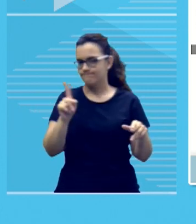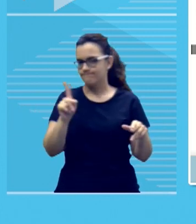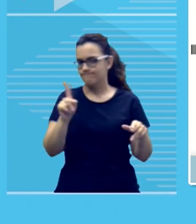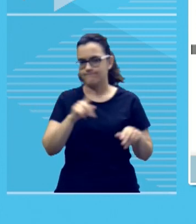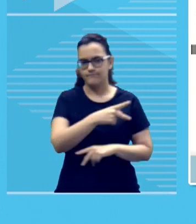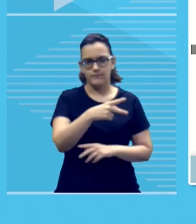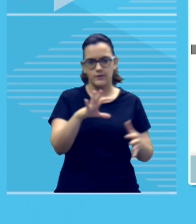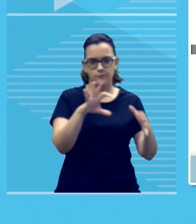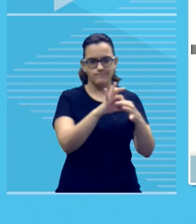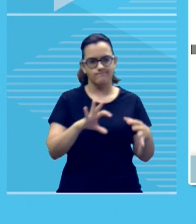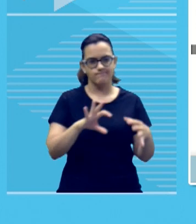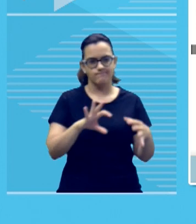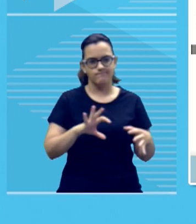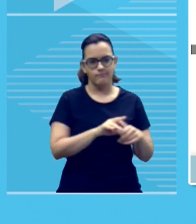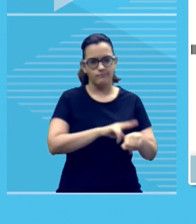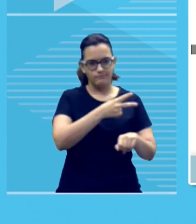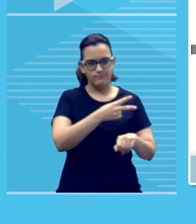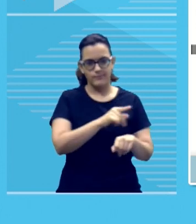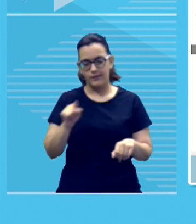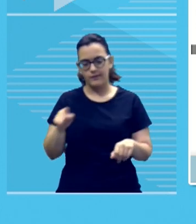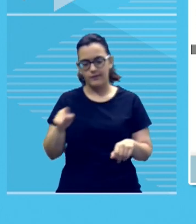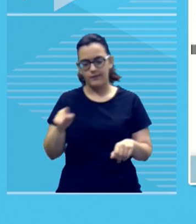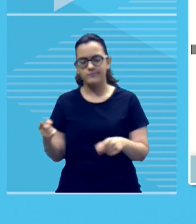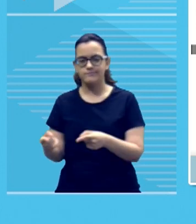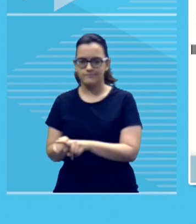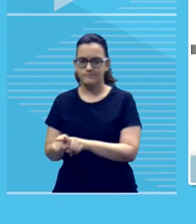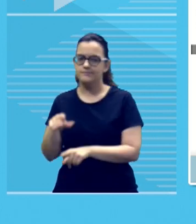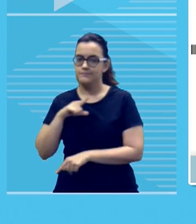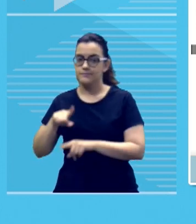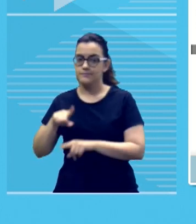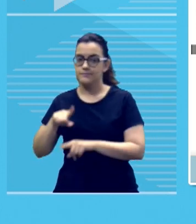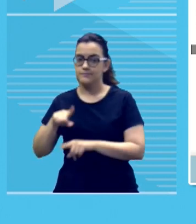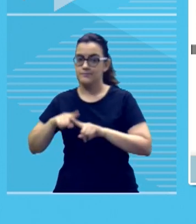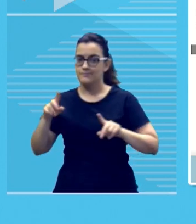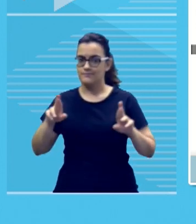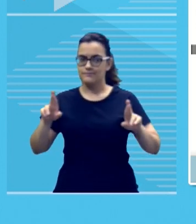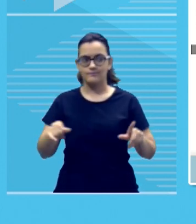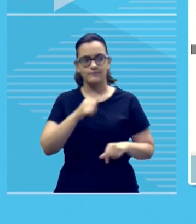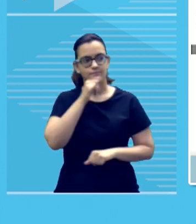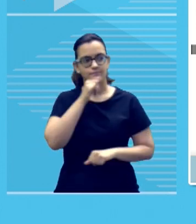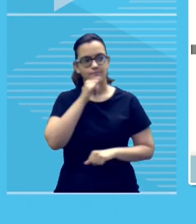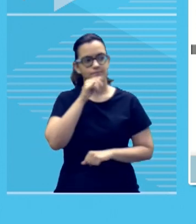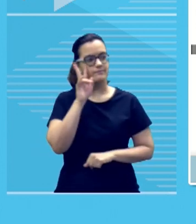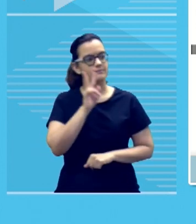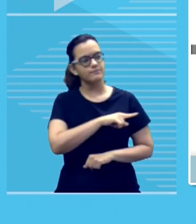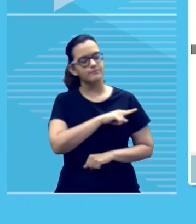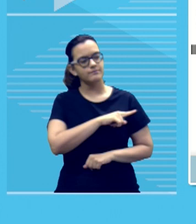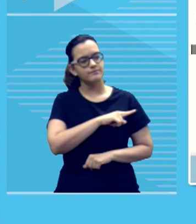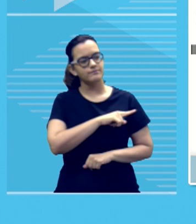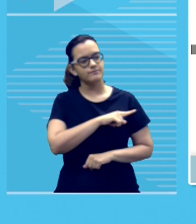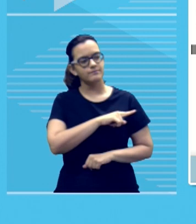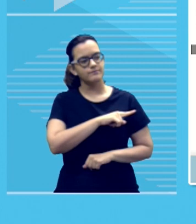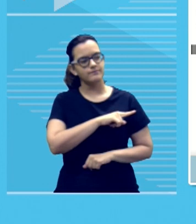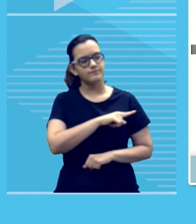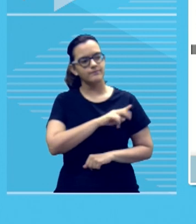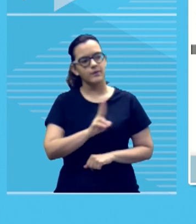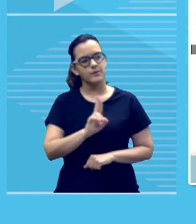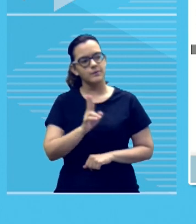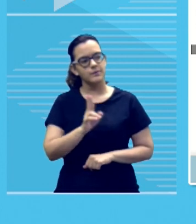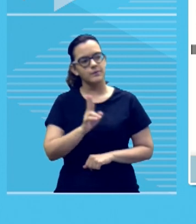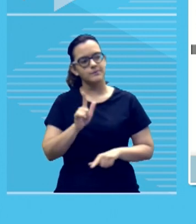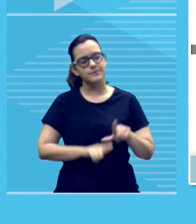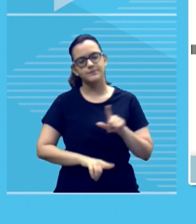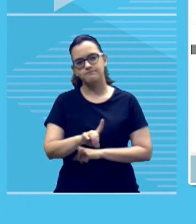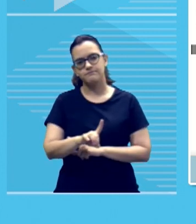da dupla ligação se está mudando a posição da dupla é um tipo de isomeria chamada isomeria de posição pessoal